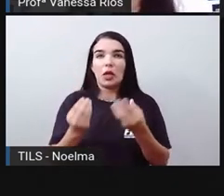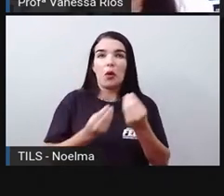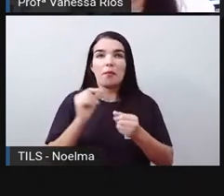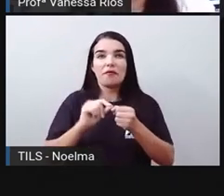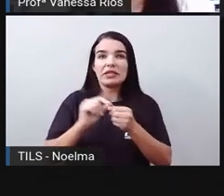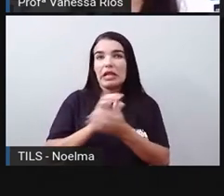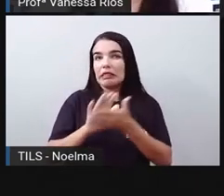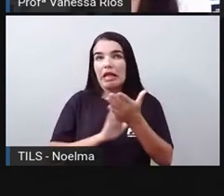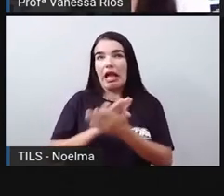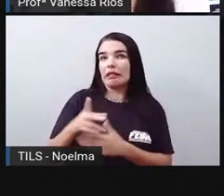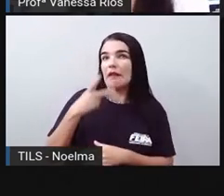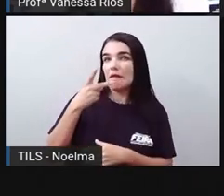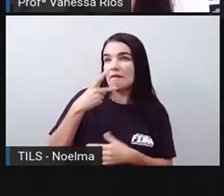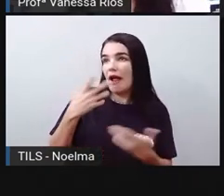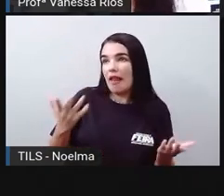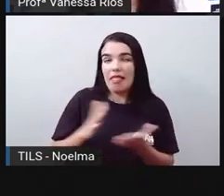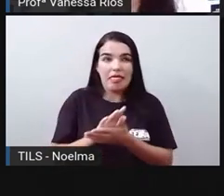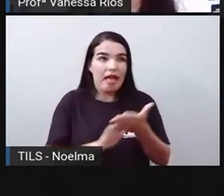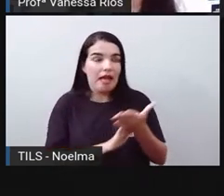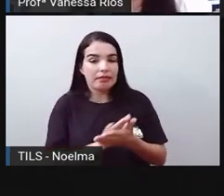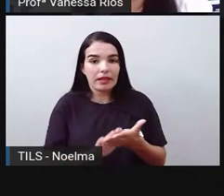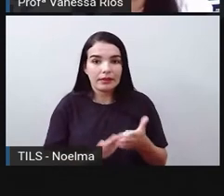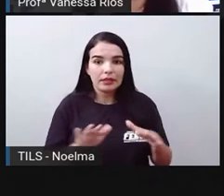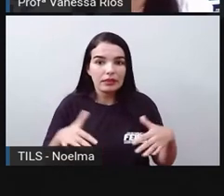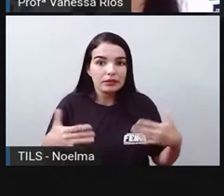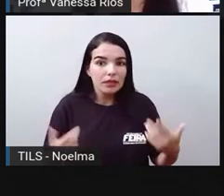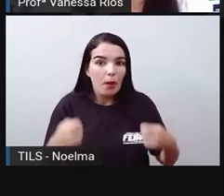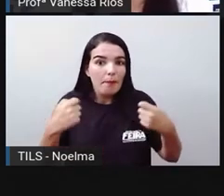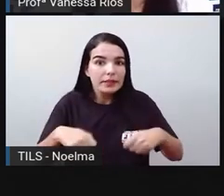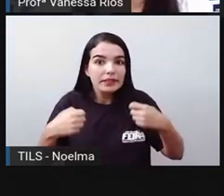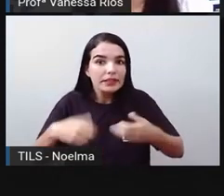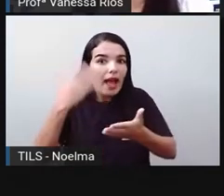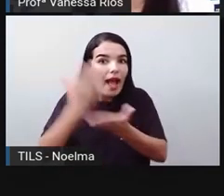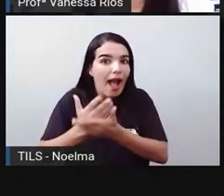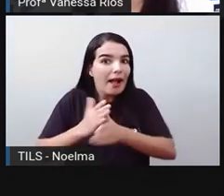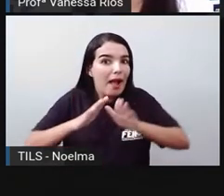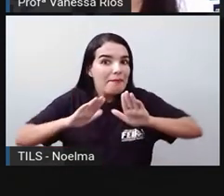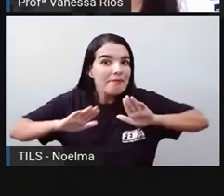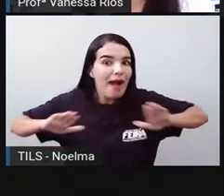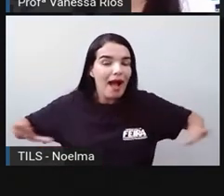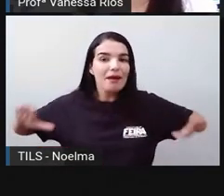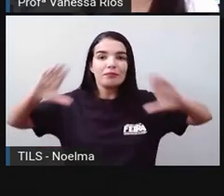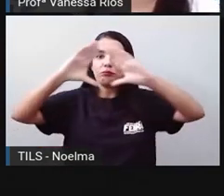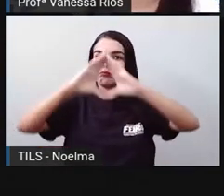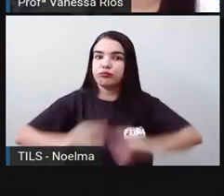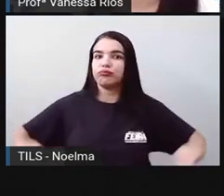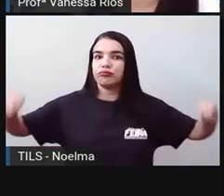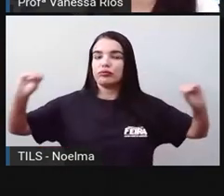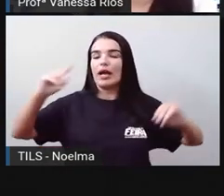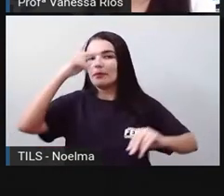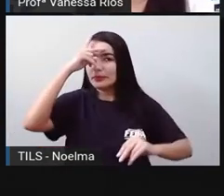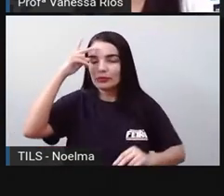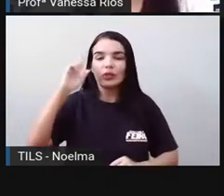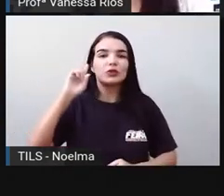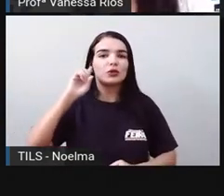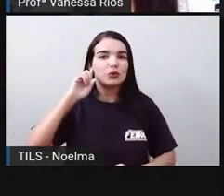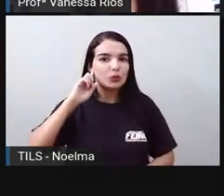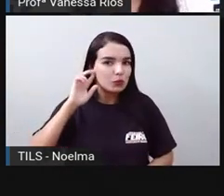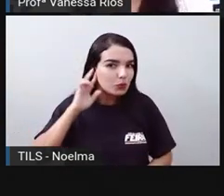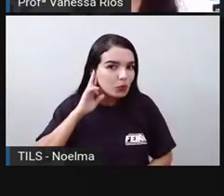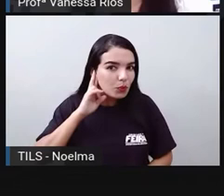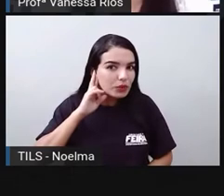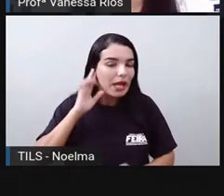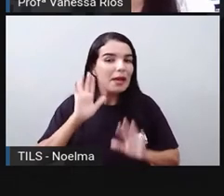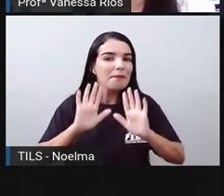de falar. Hoje a gente já sabe que isso tem que ser desconstruído, não é? Porque as pessoas são surdas, mas muitas